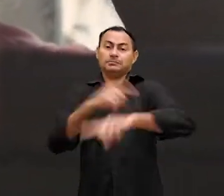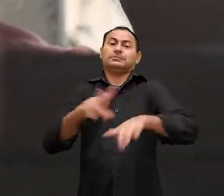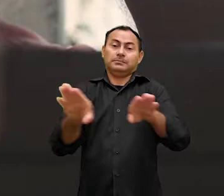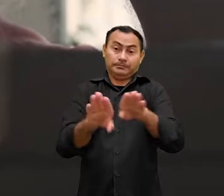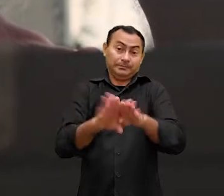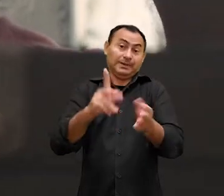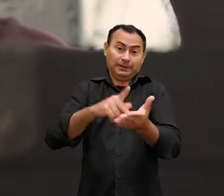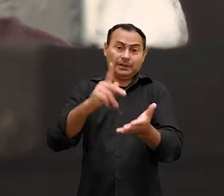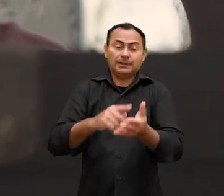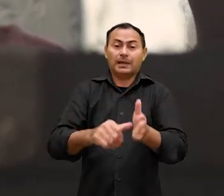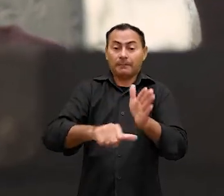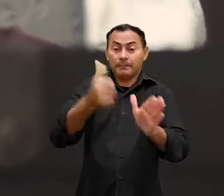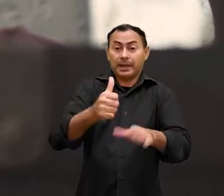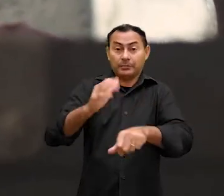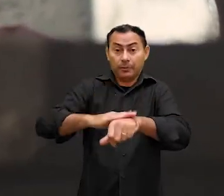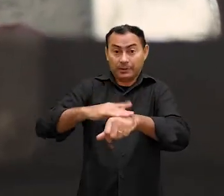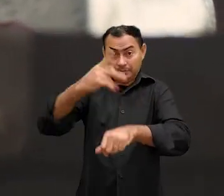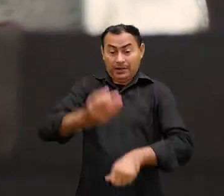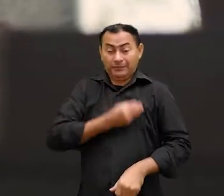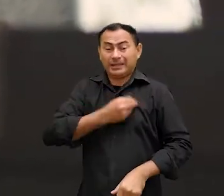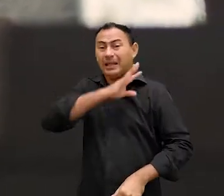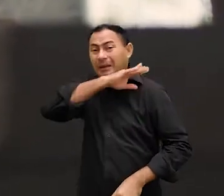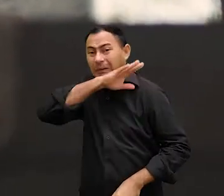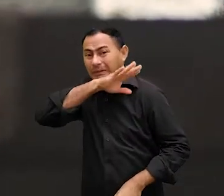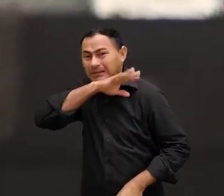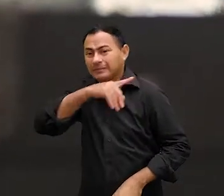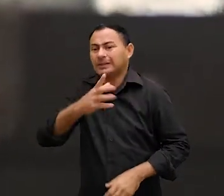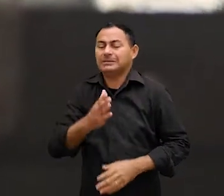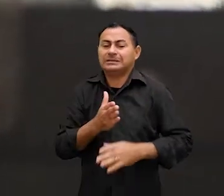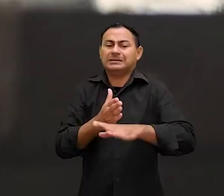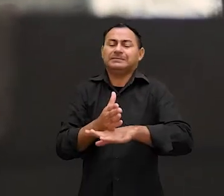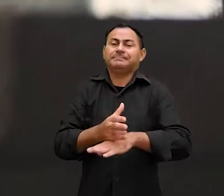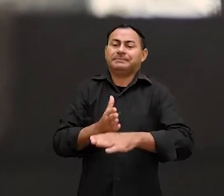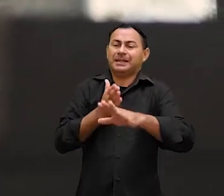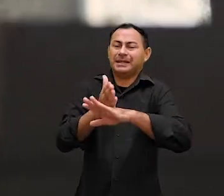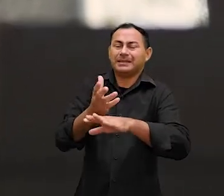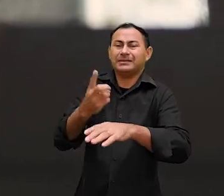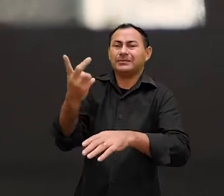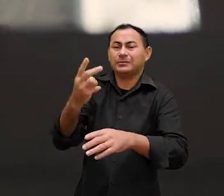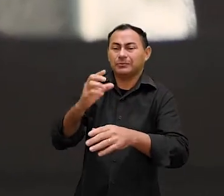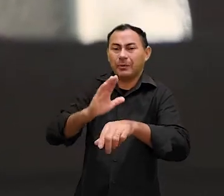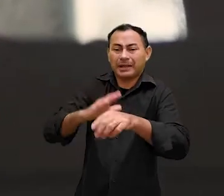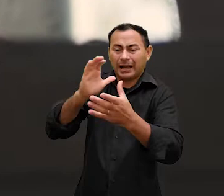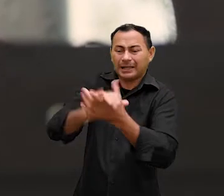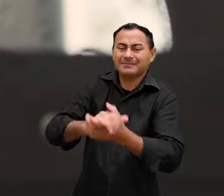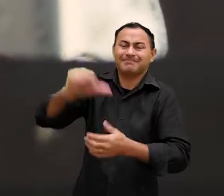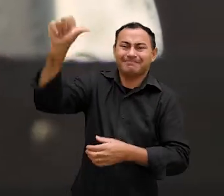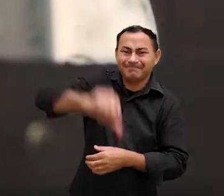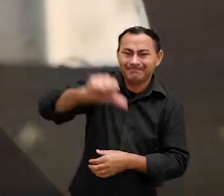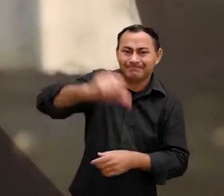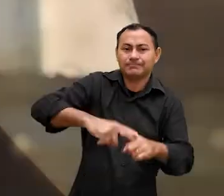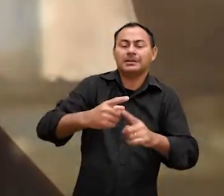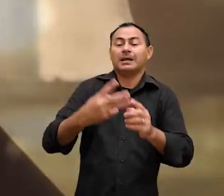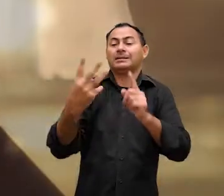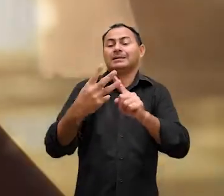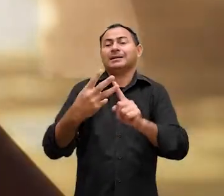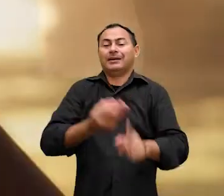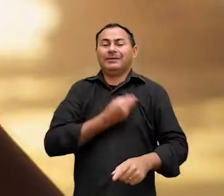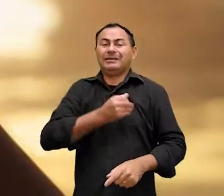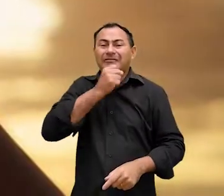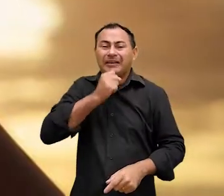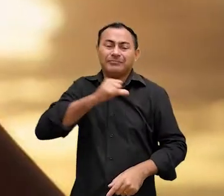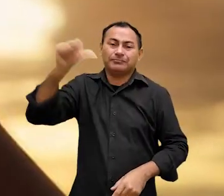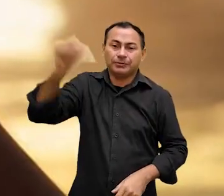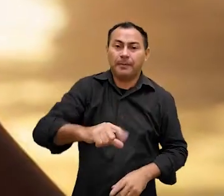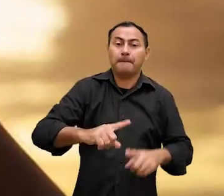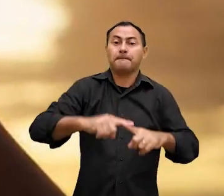verdadeiro. Se essa primeira fase da sua vida foi ruim, você entra debilitado na segunda fase. E a terceira será um desastre. Mas o plano